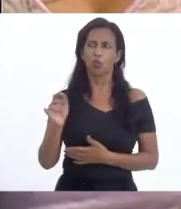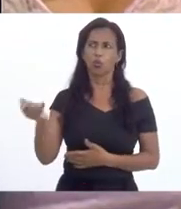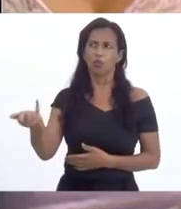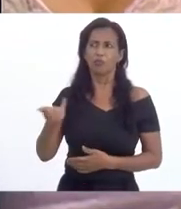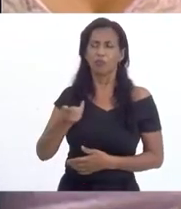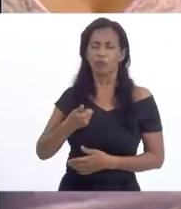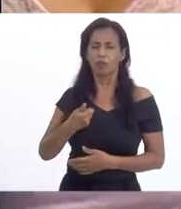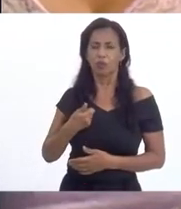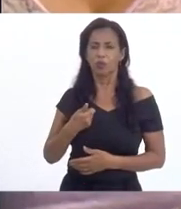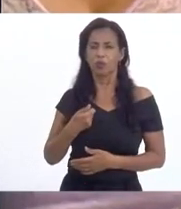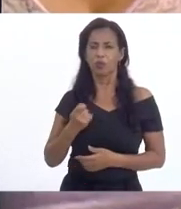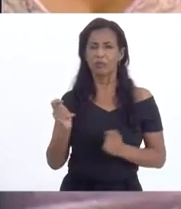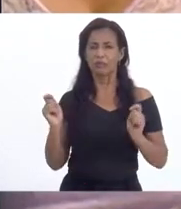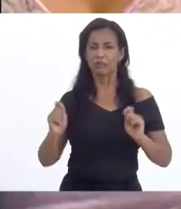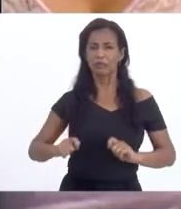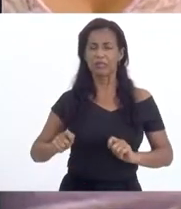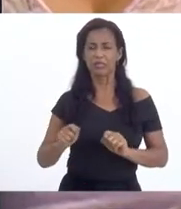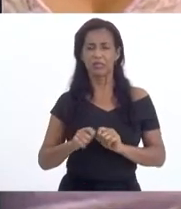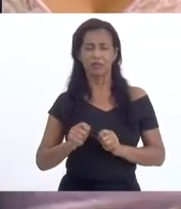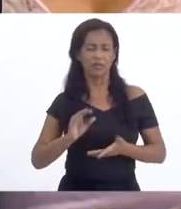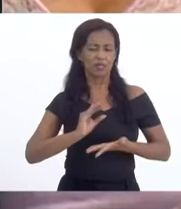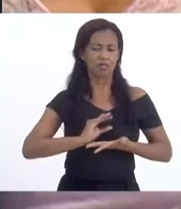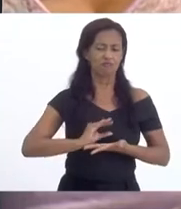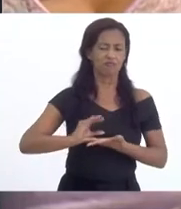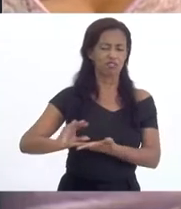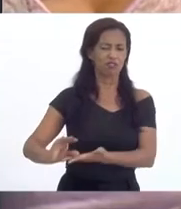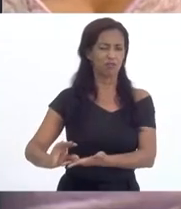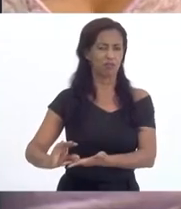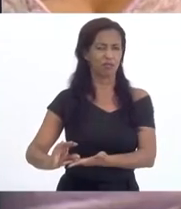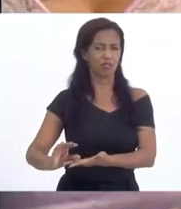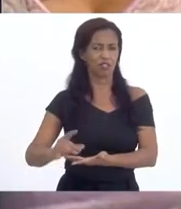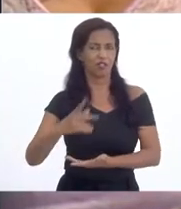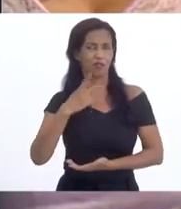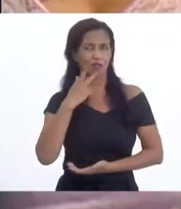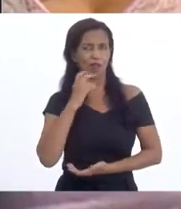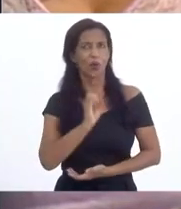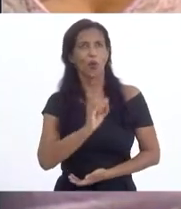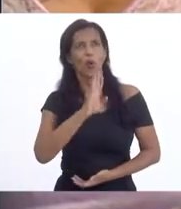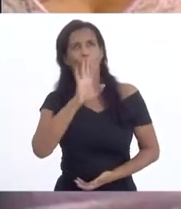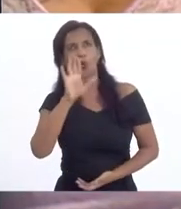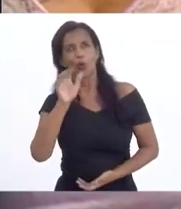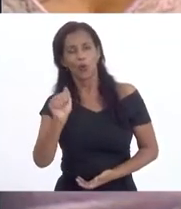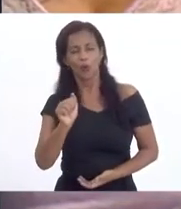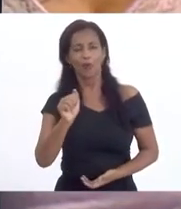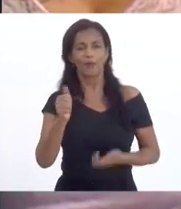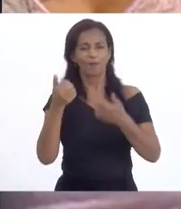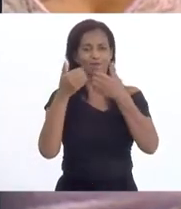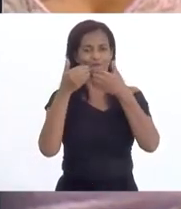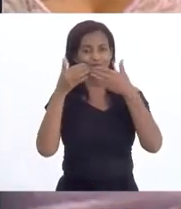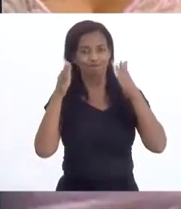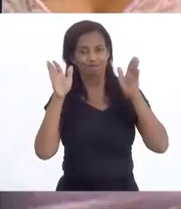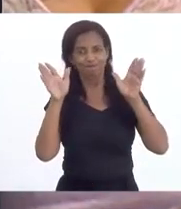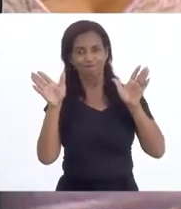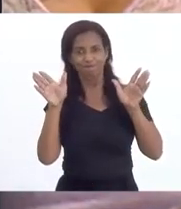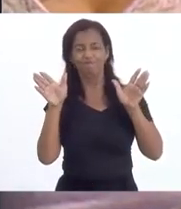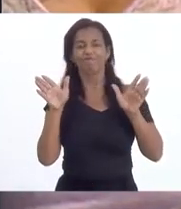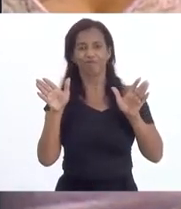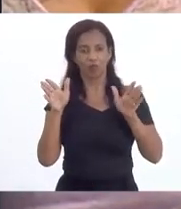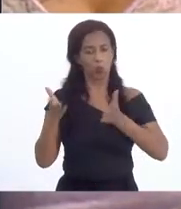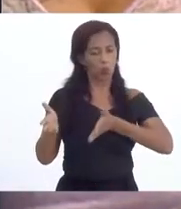da possibilidade de se fazer esse investimento, eu falei, oba, abriu-se uma